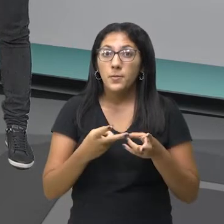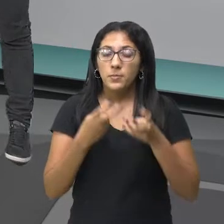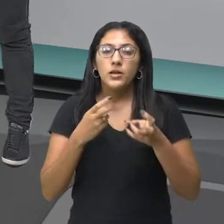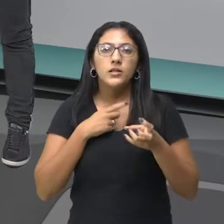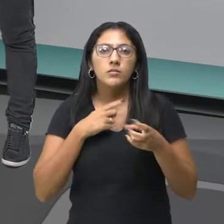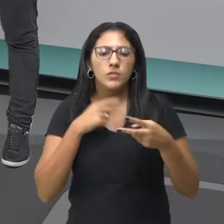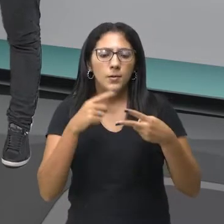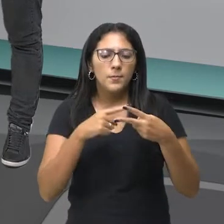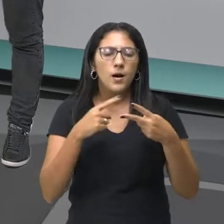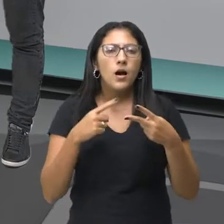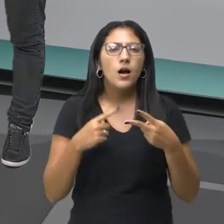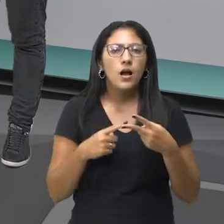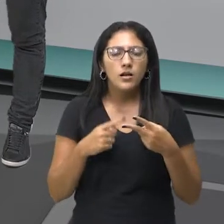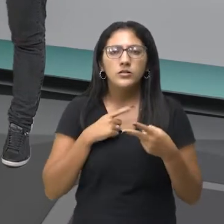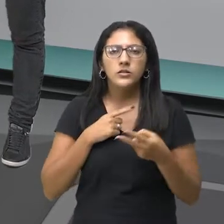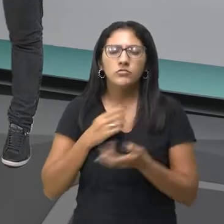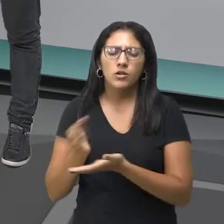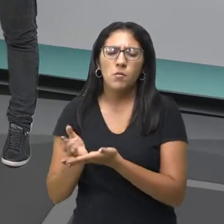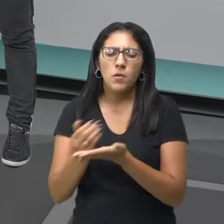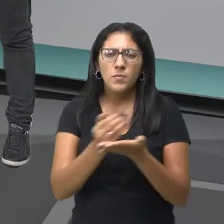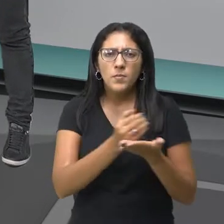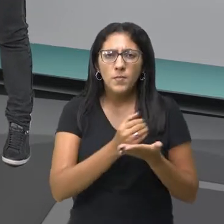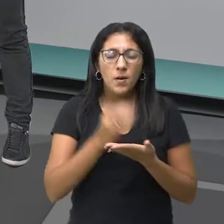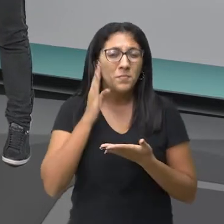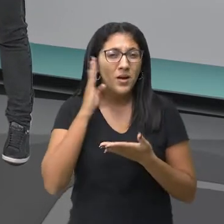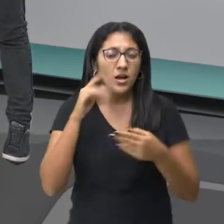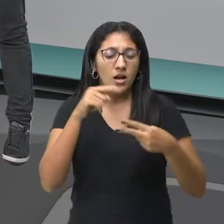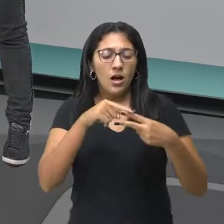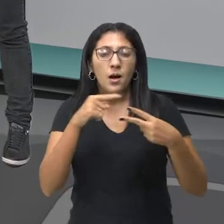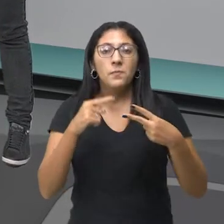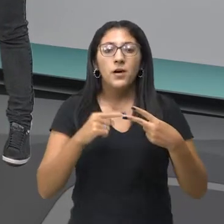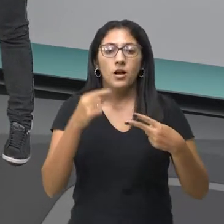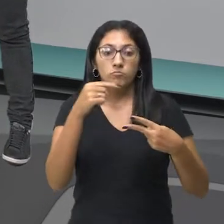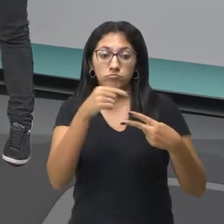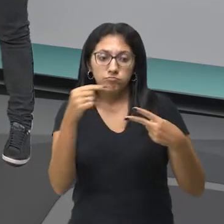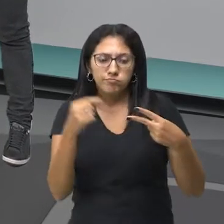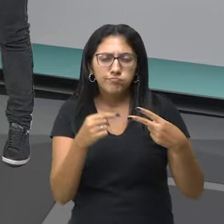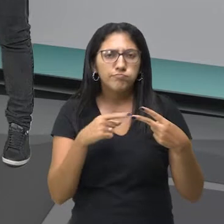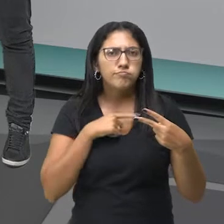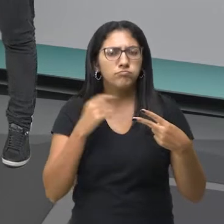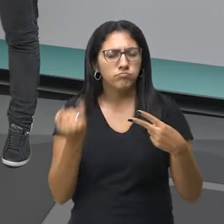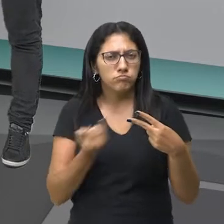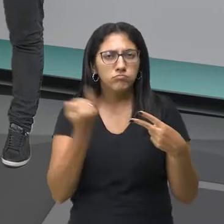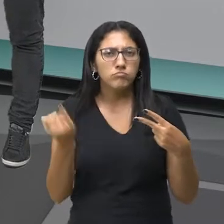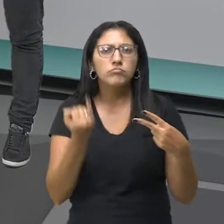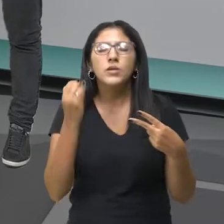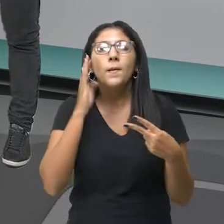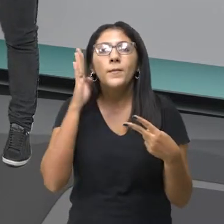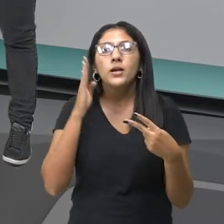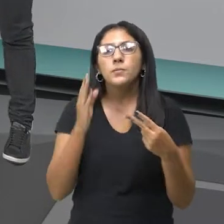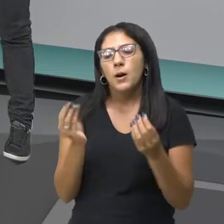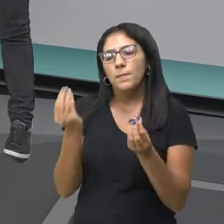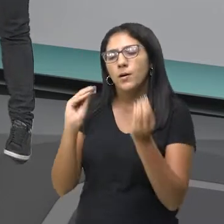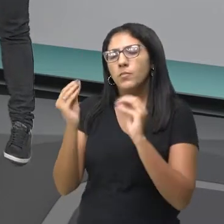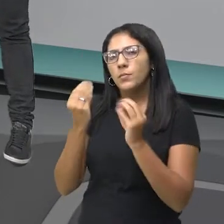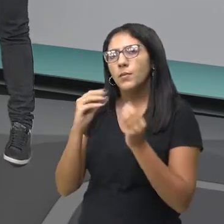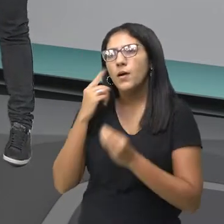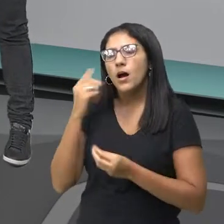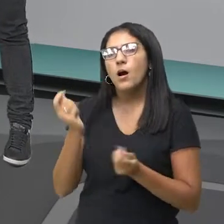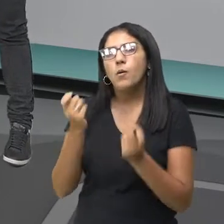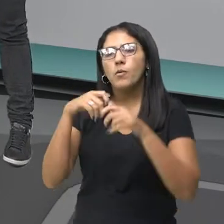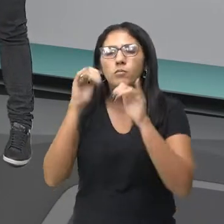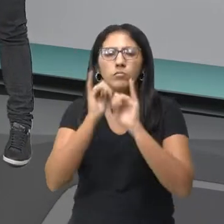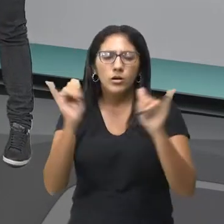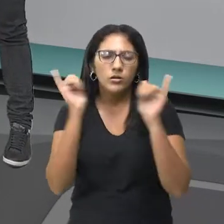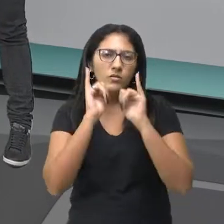ao texto, se buscou essas pessoas e o que elas falaram para escrever aqui e transmitir essa informação